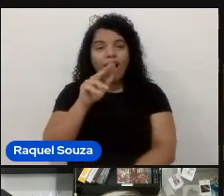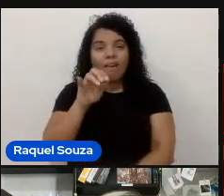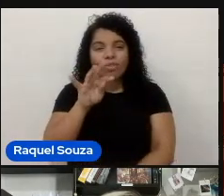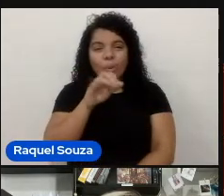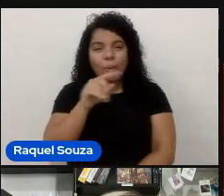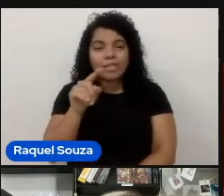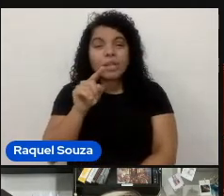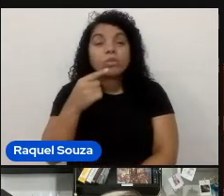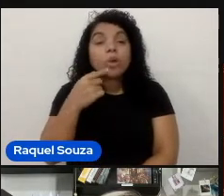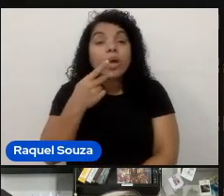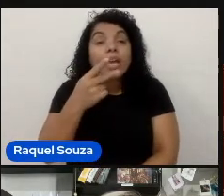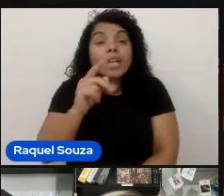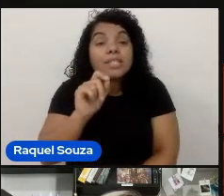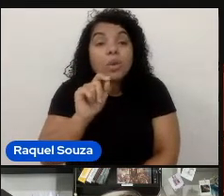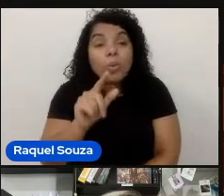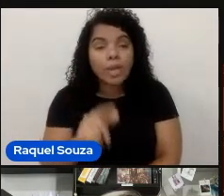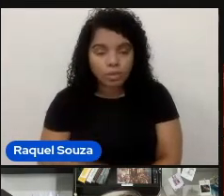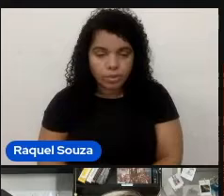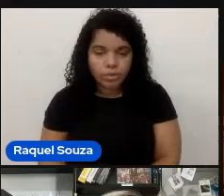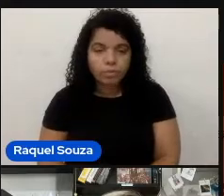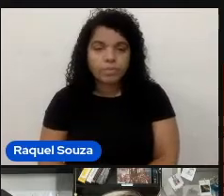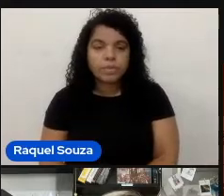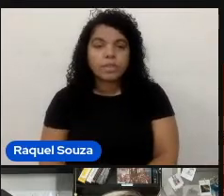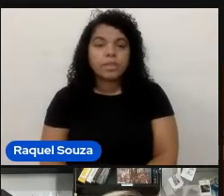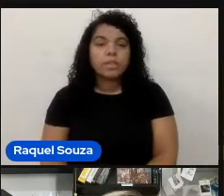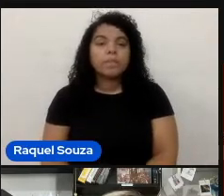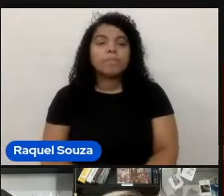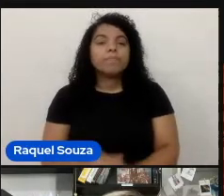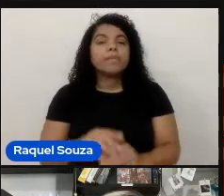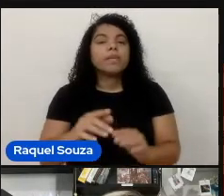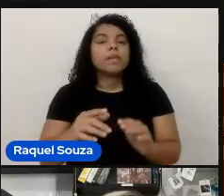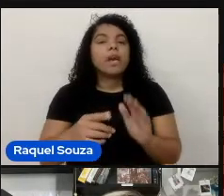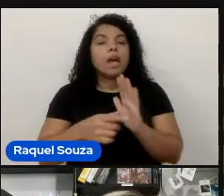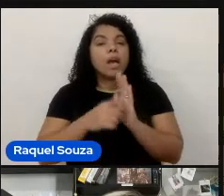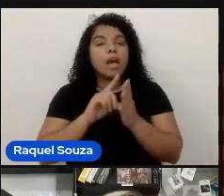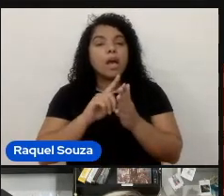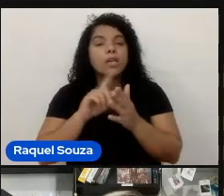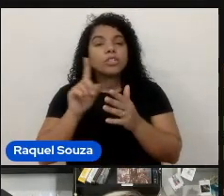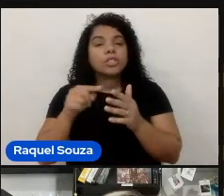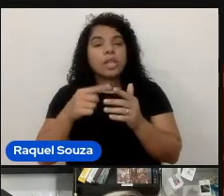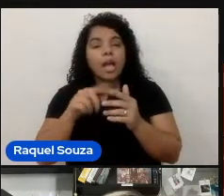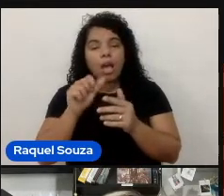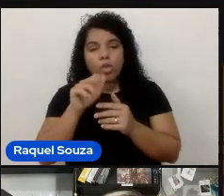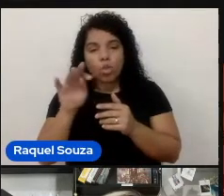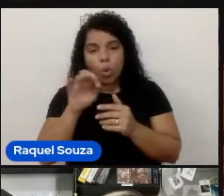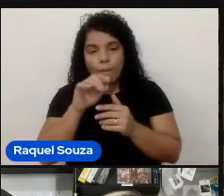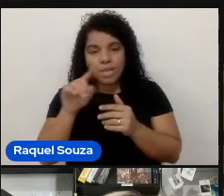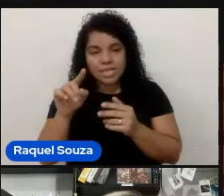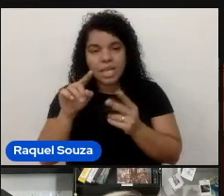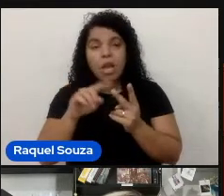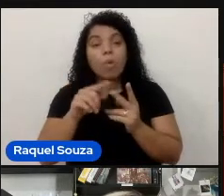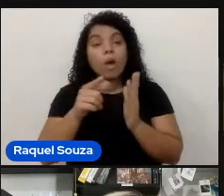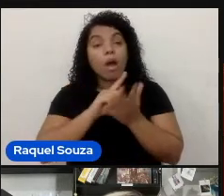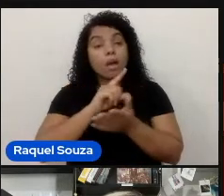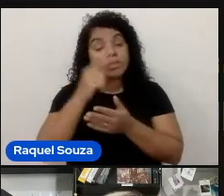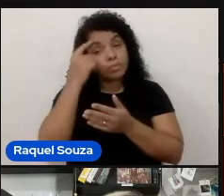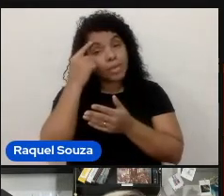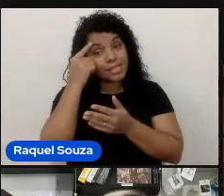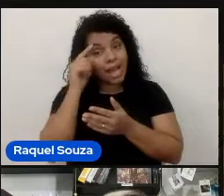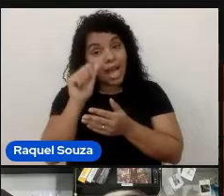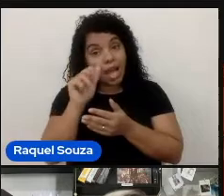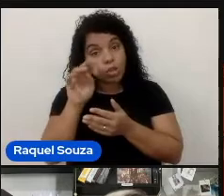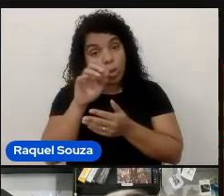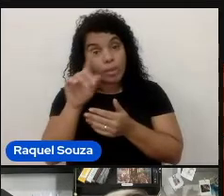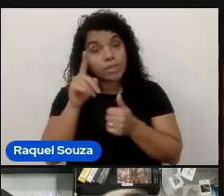estou querendo dizer com isso? Que antes de irmos para a automação, antes de vocês pensarem na automação, façam